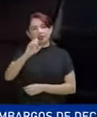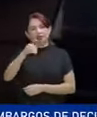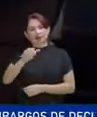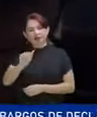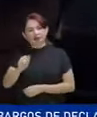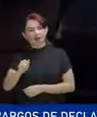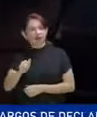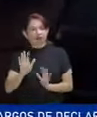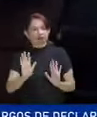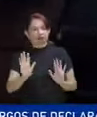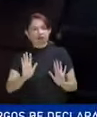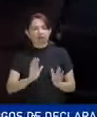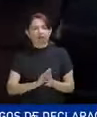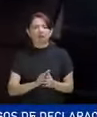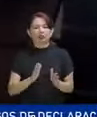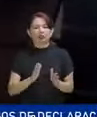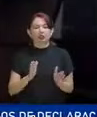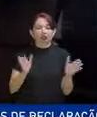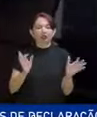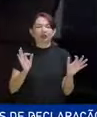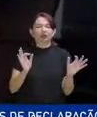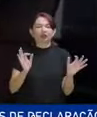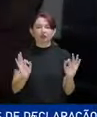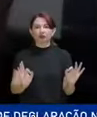se fundamenta diante dessa contagem de prazos.